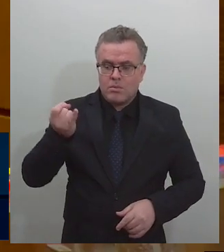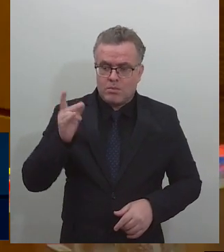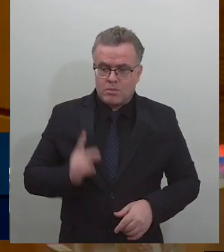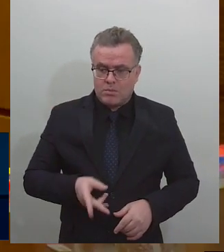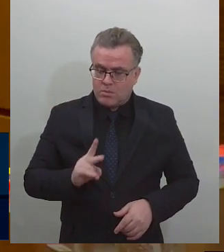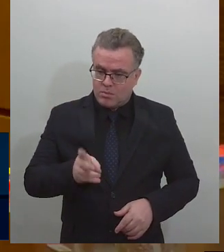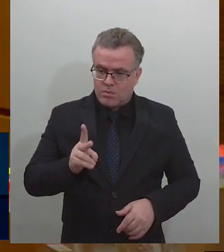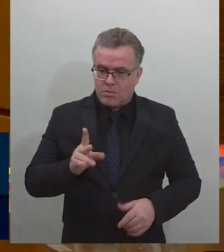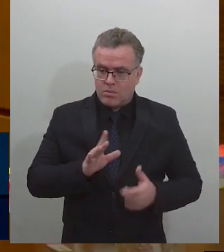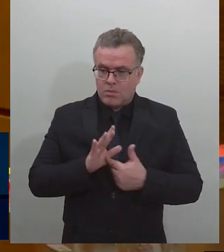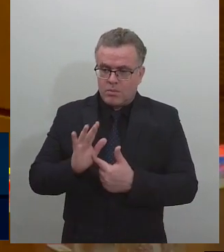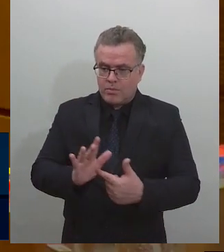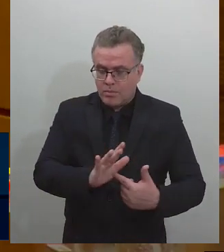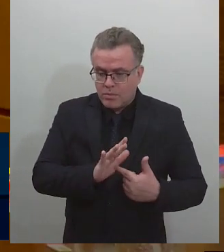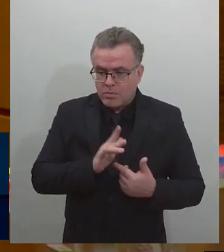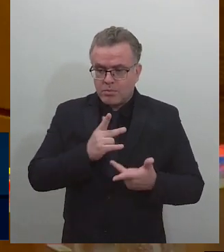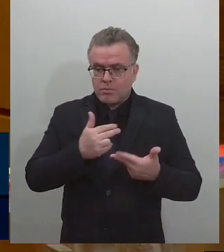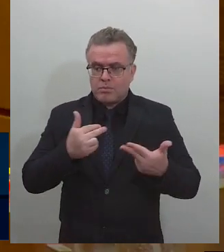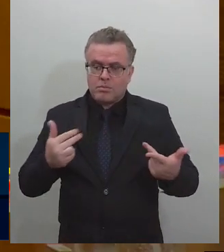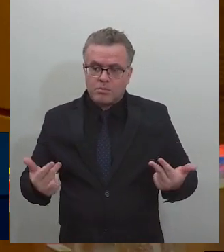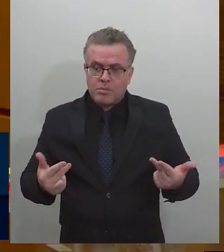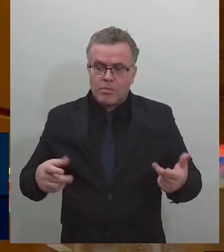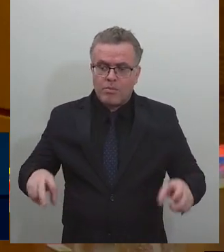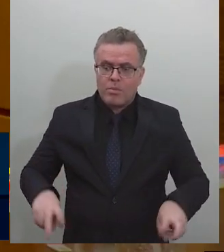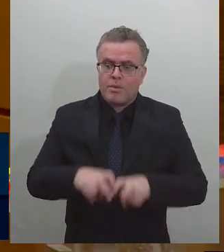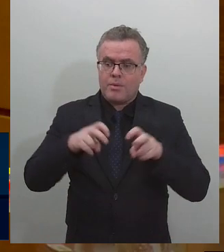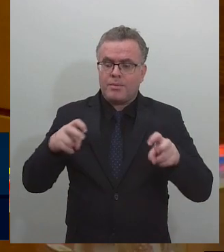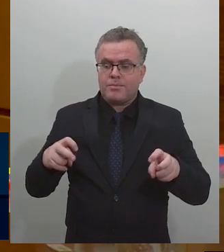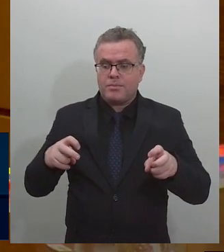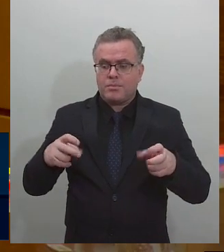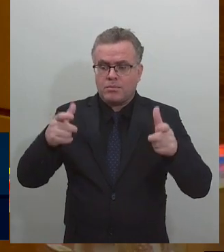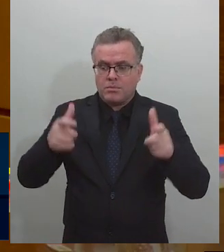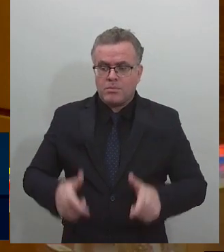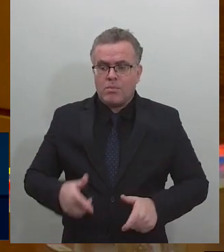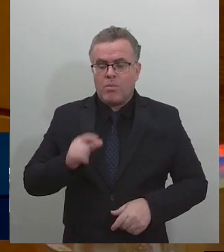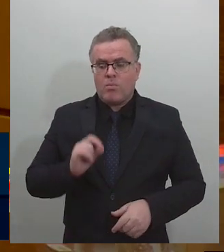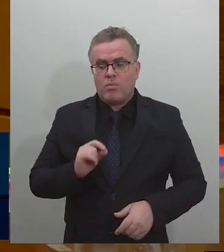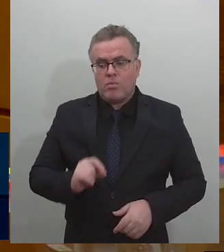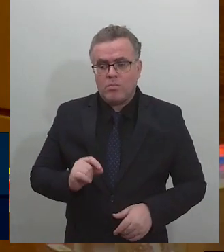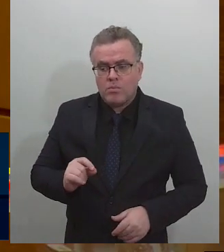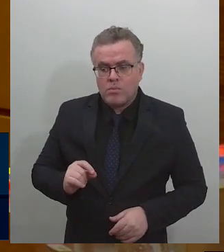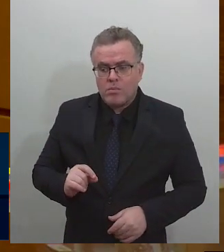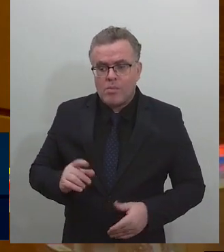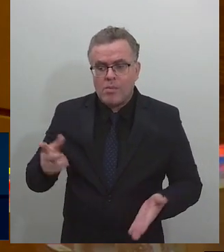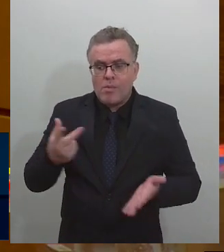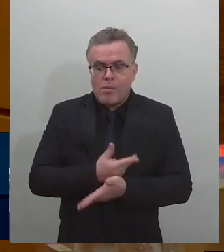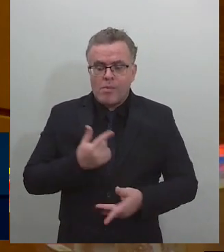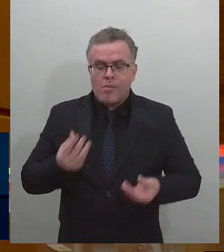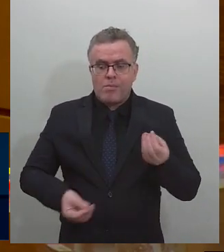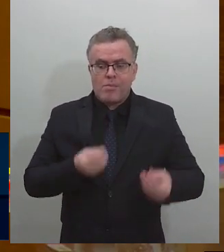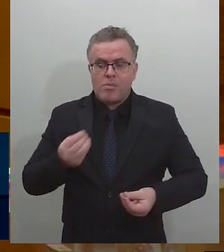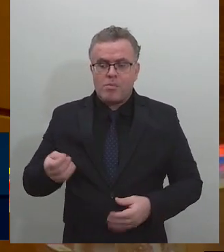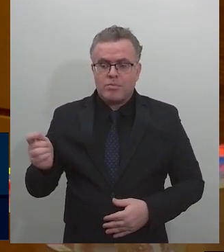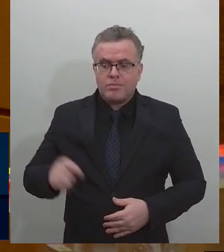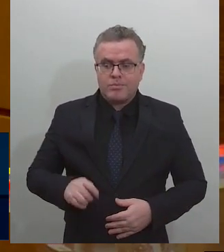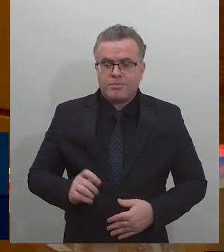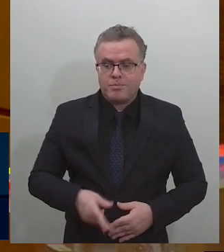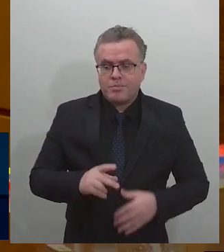de trânsito realizado ao uso abusivo de álcool,